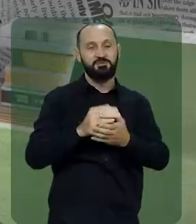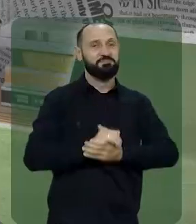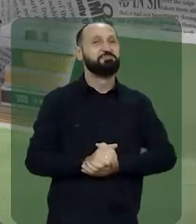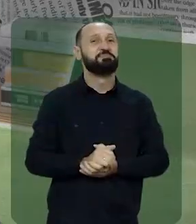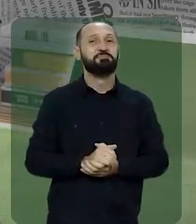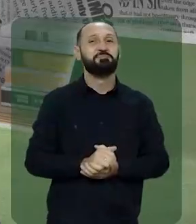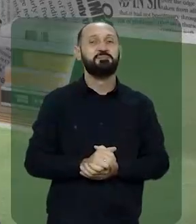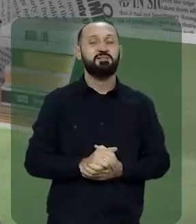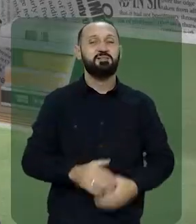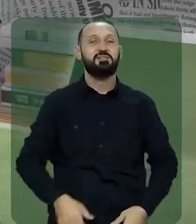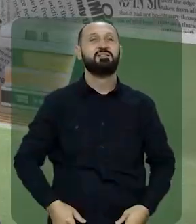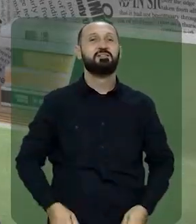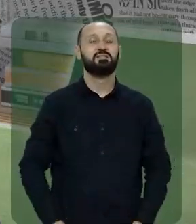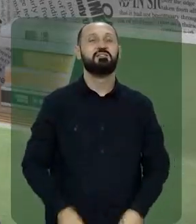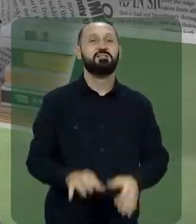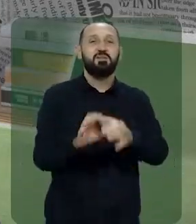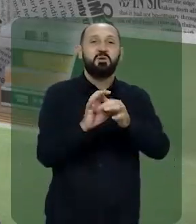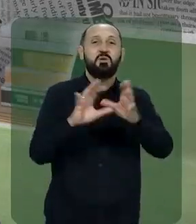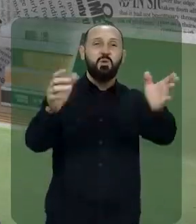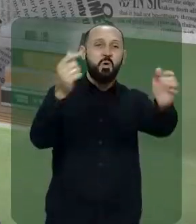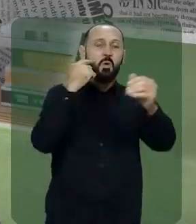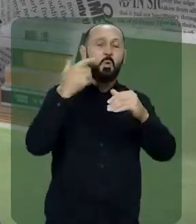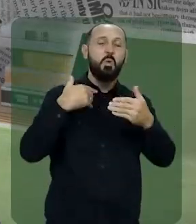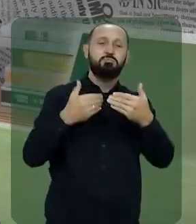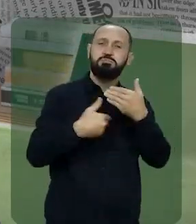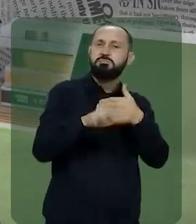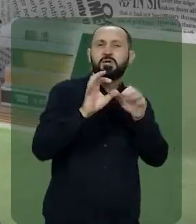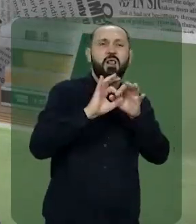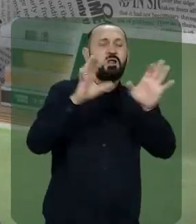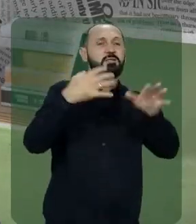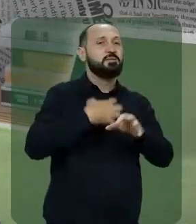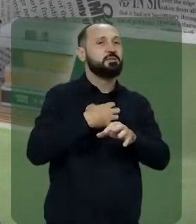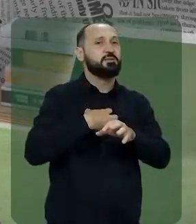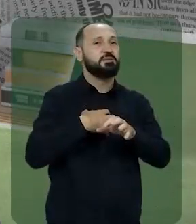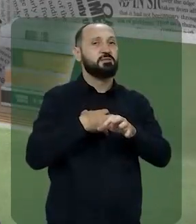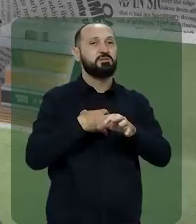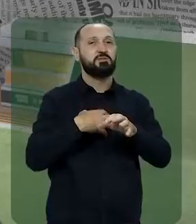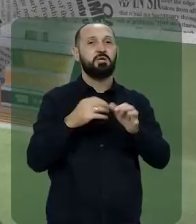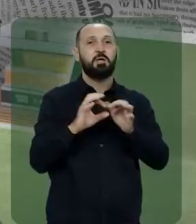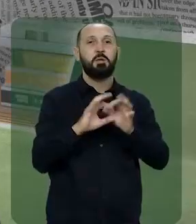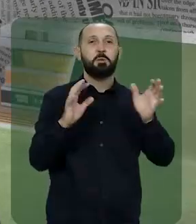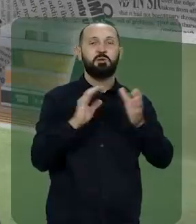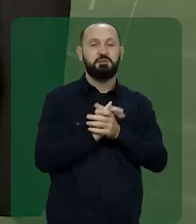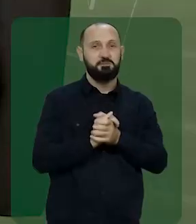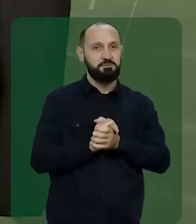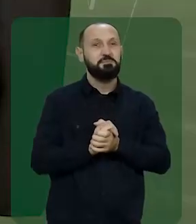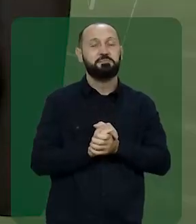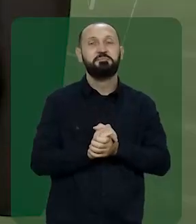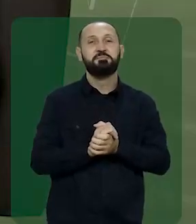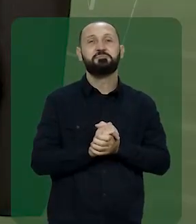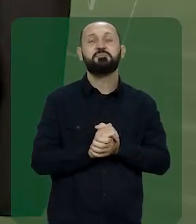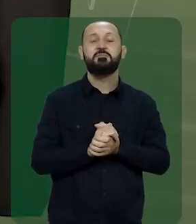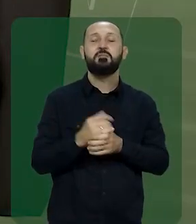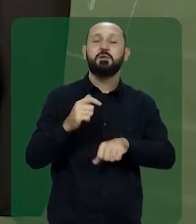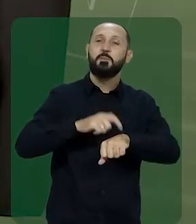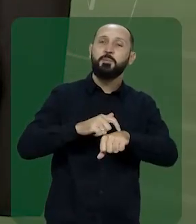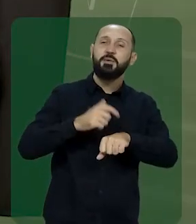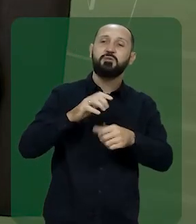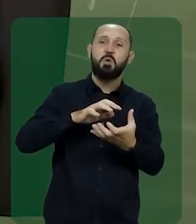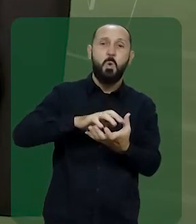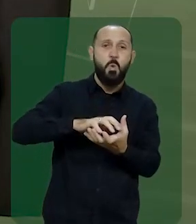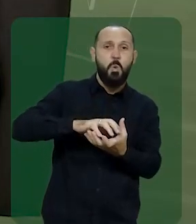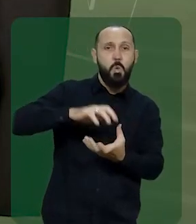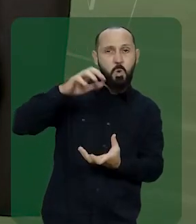né, estão deixando os seus cabelos do jeito que são e se sentindo muito livre, né, por isso. E nesse envelhecer,